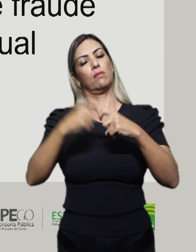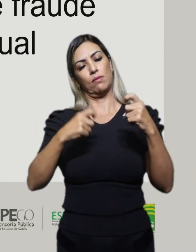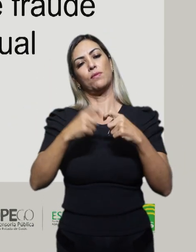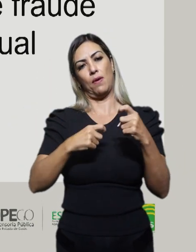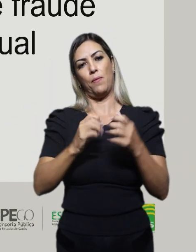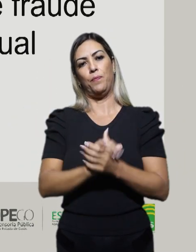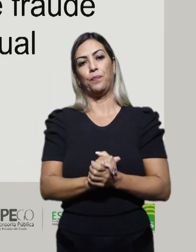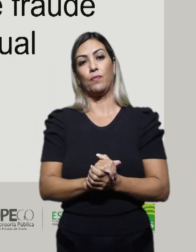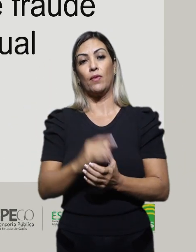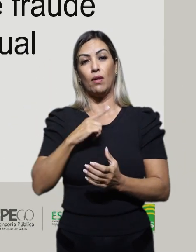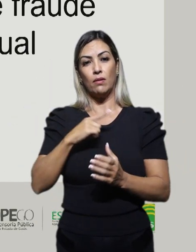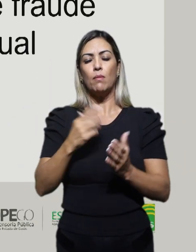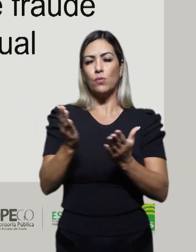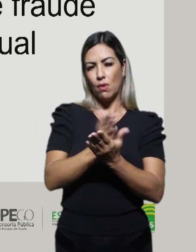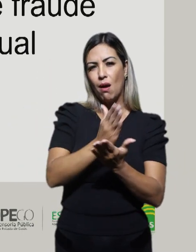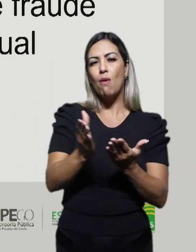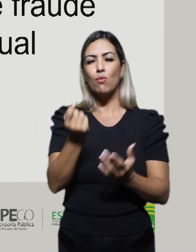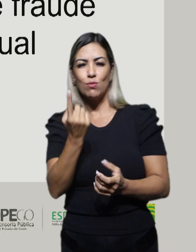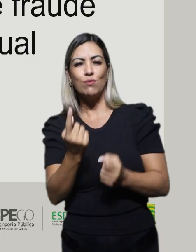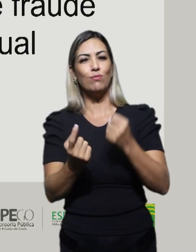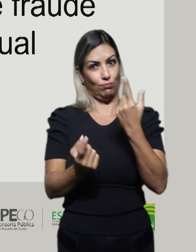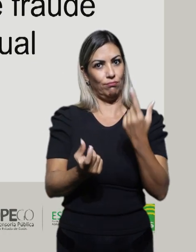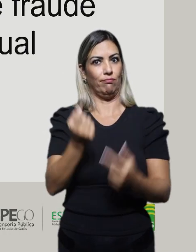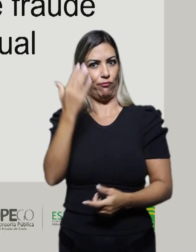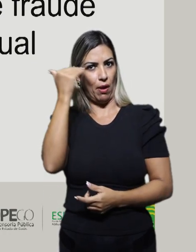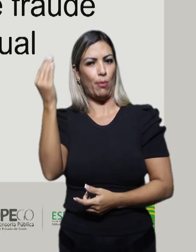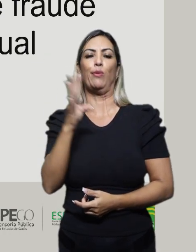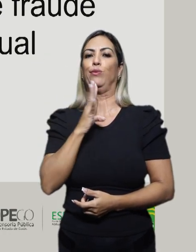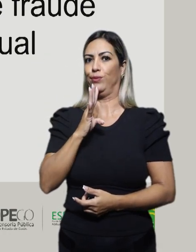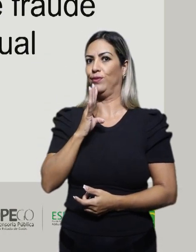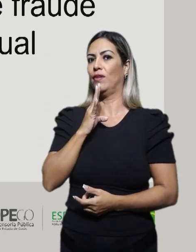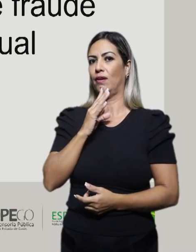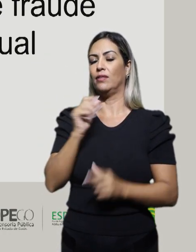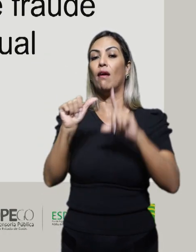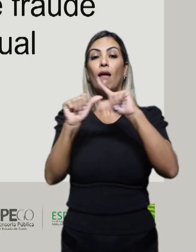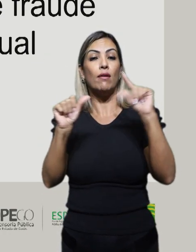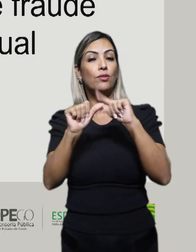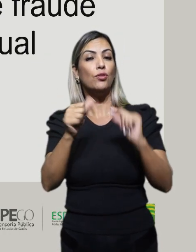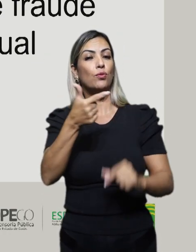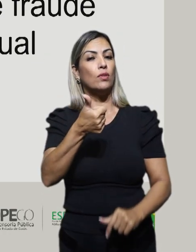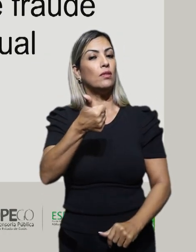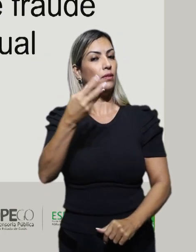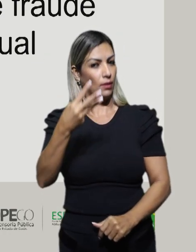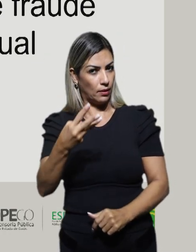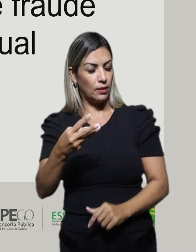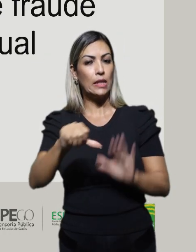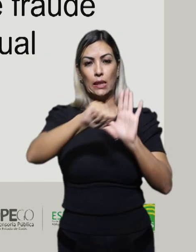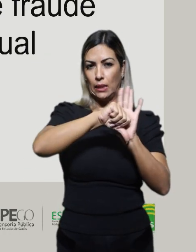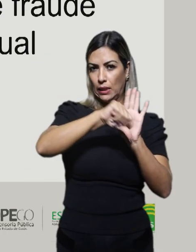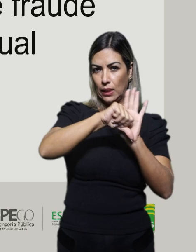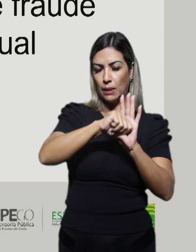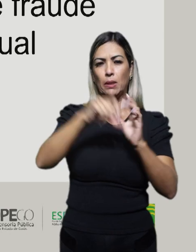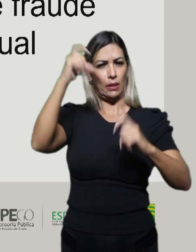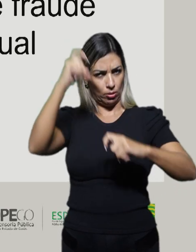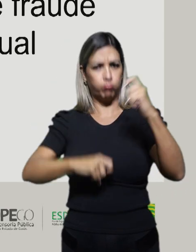Nós temos aqui alguns crimes bem conhecidos, como por exemplo o artigo 213, que é o crime de